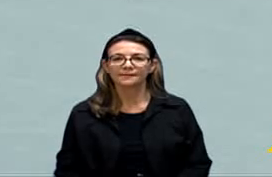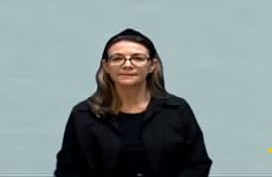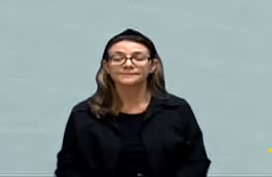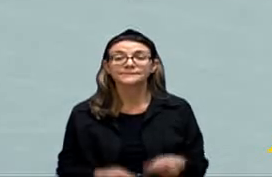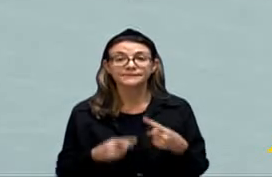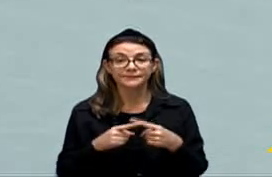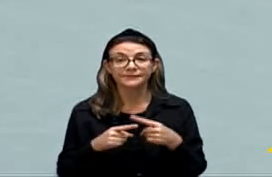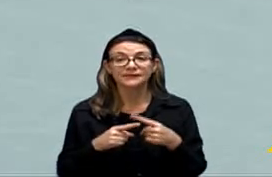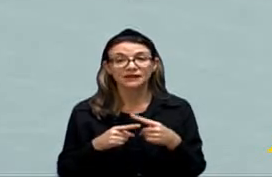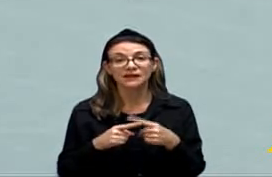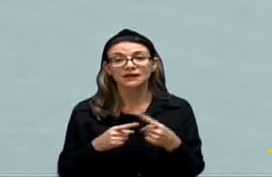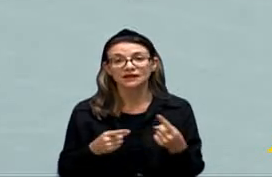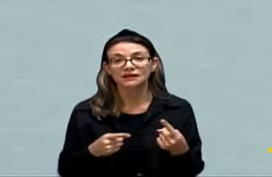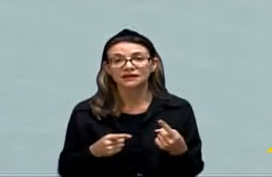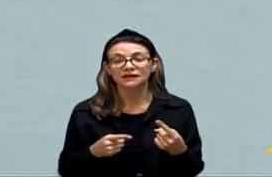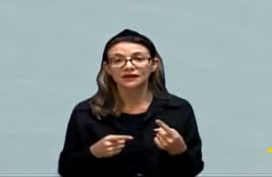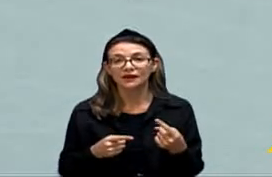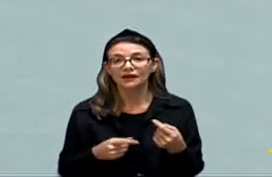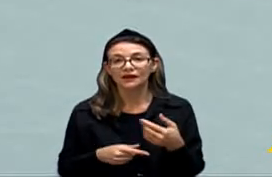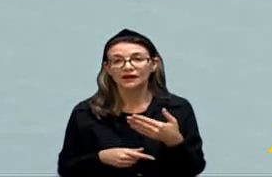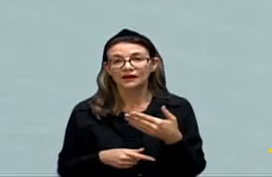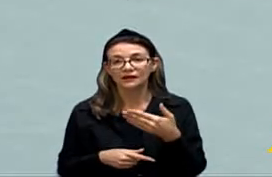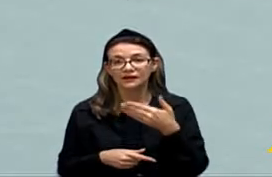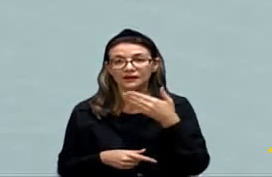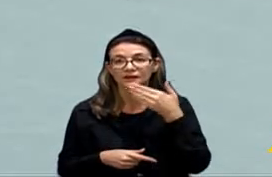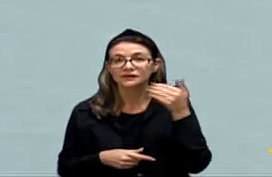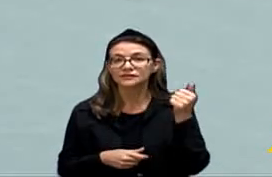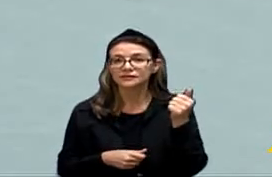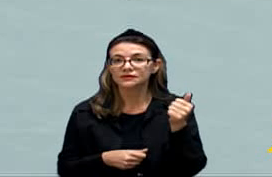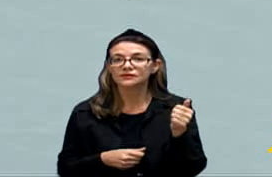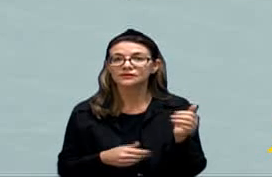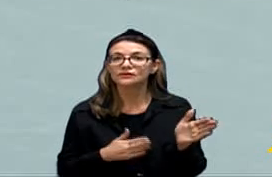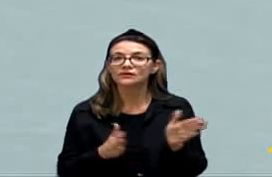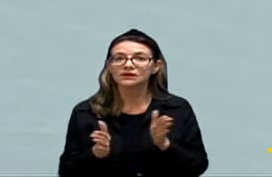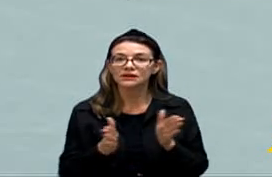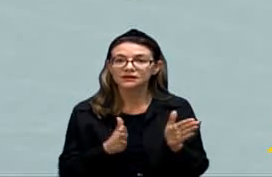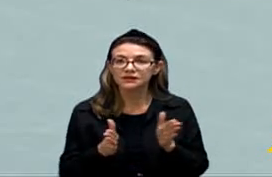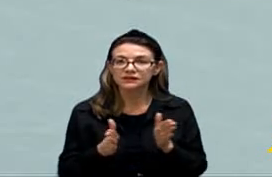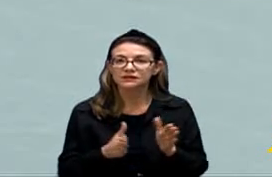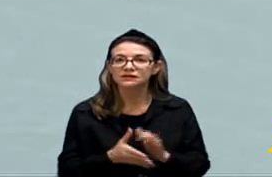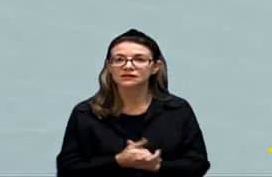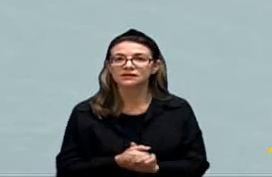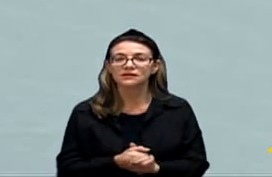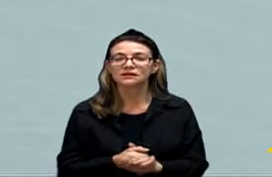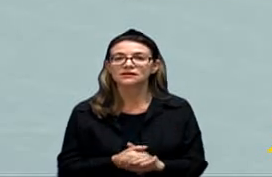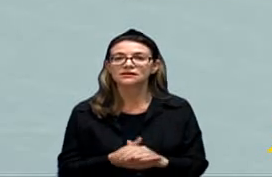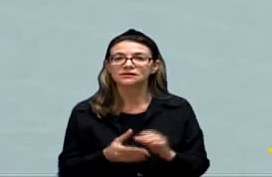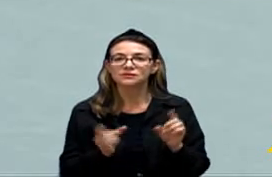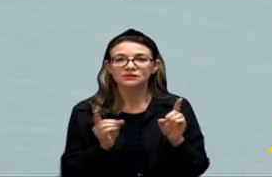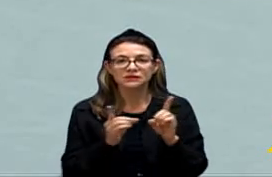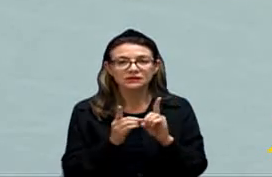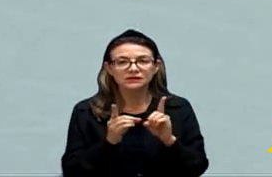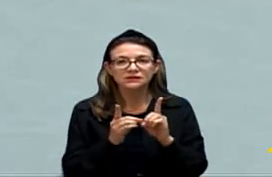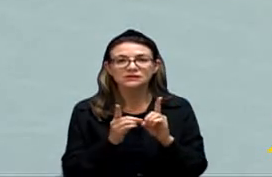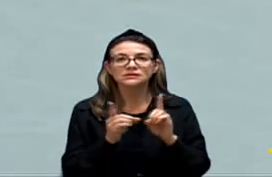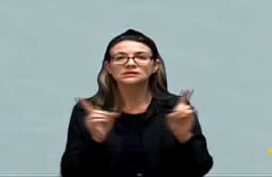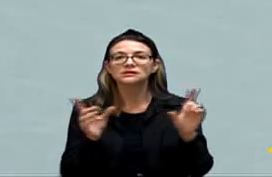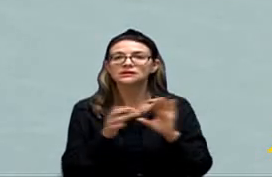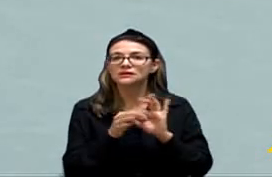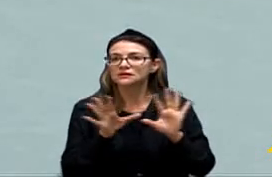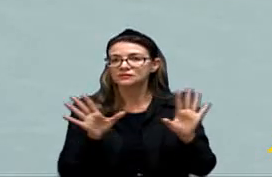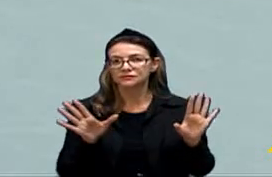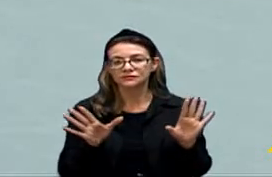realmente é uma forma de ter um acesso mais mais democrático a todas as pessoas que têm algumas limitações